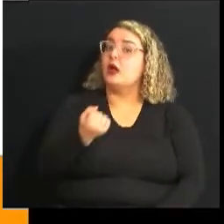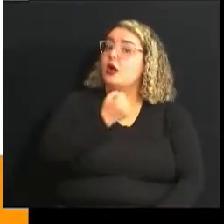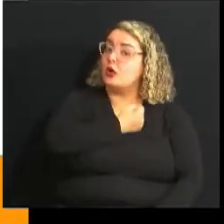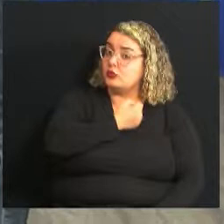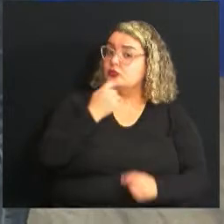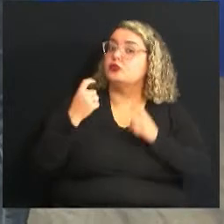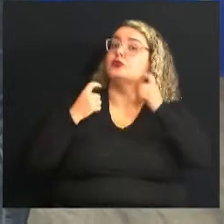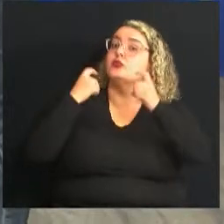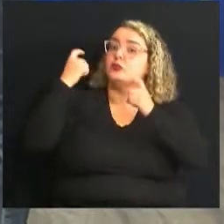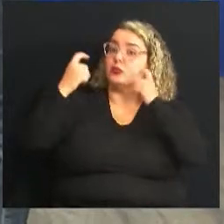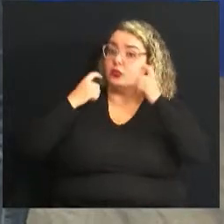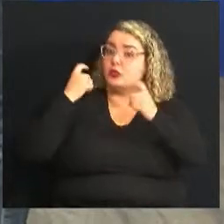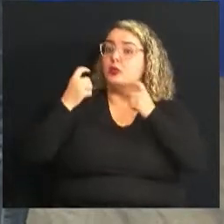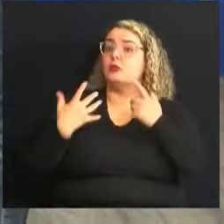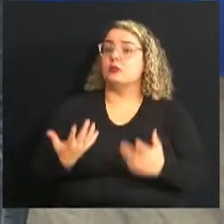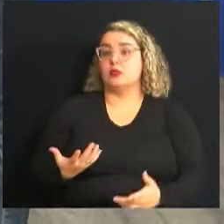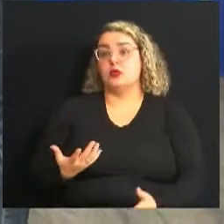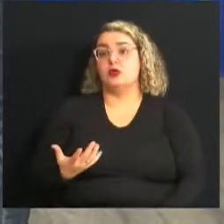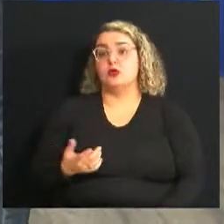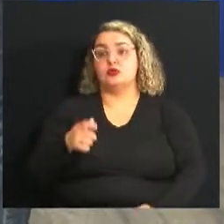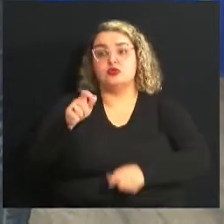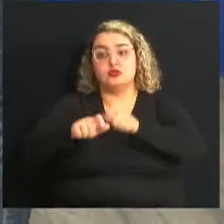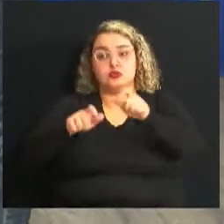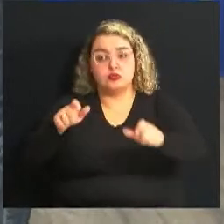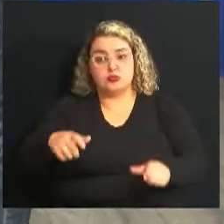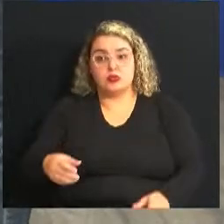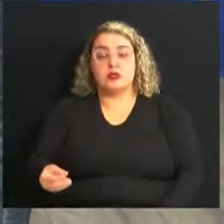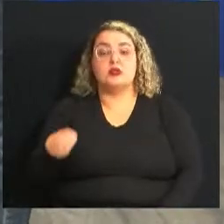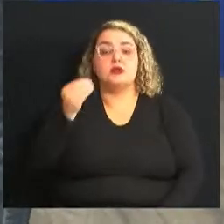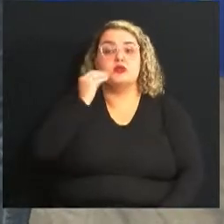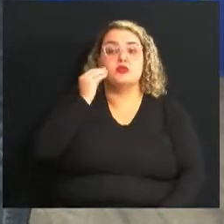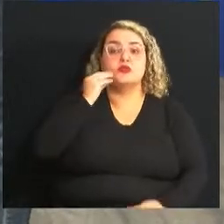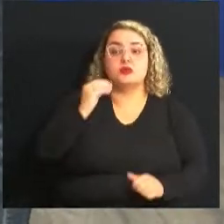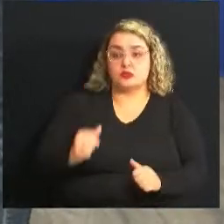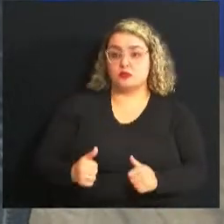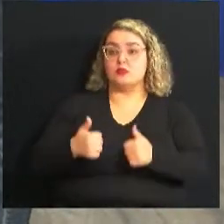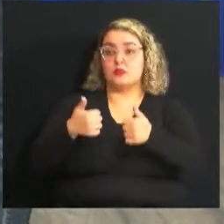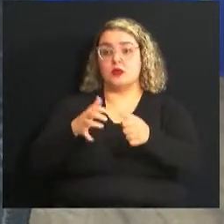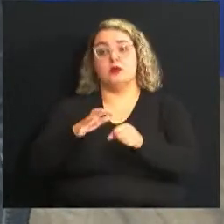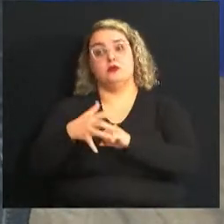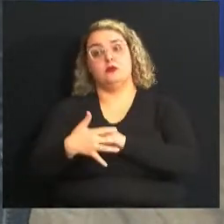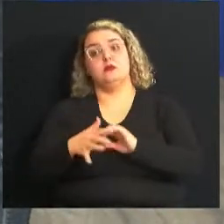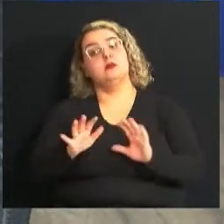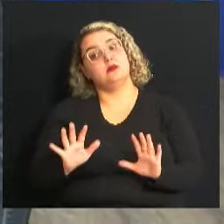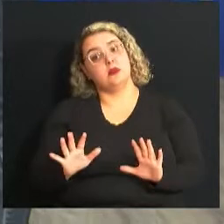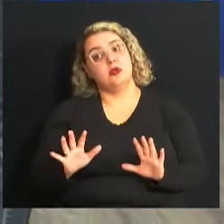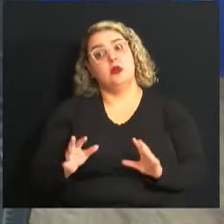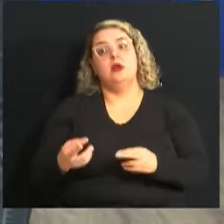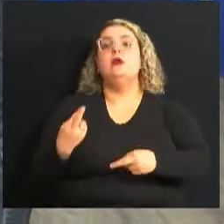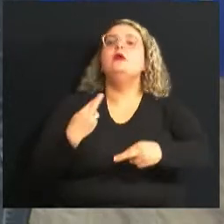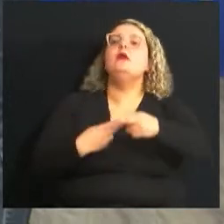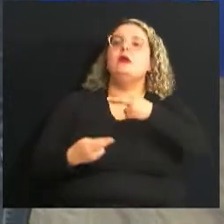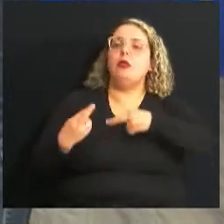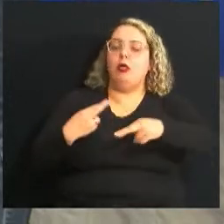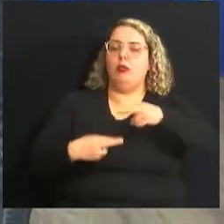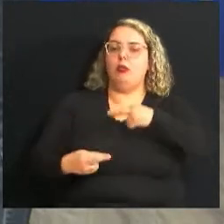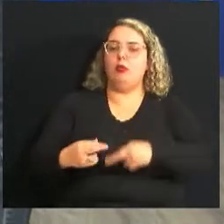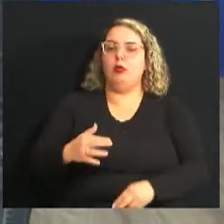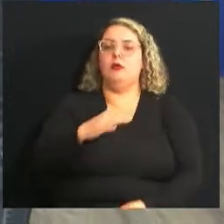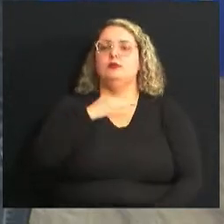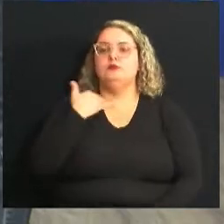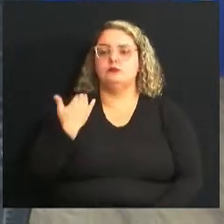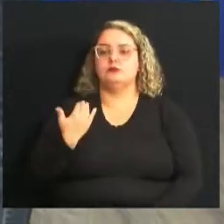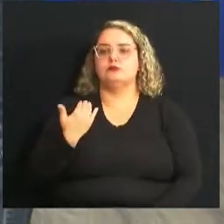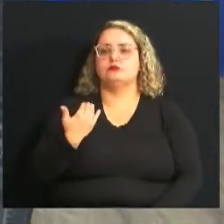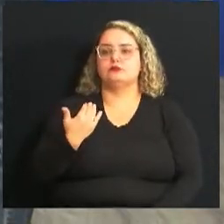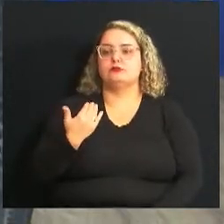em relação ao número de pessoas que testaram positivo para a Covid-19, mas em relação a óbitos, a gente mantém